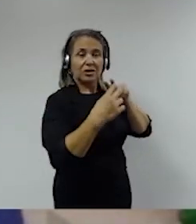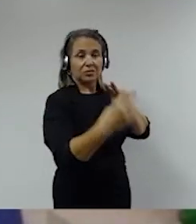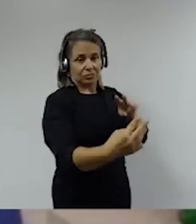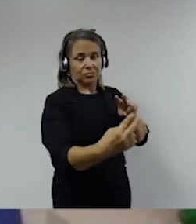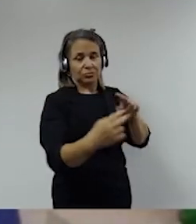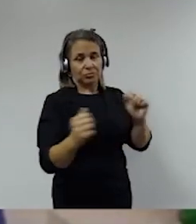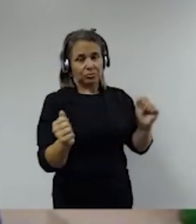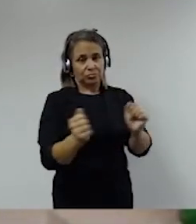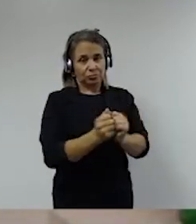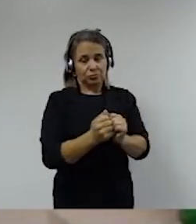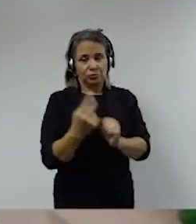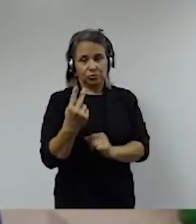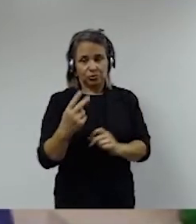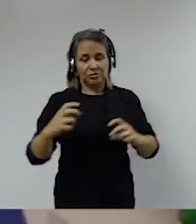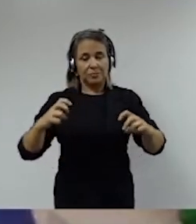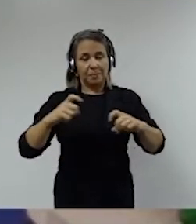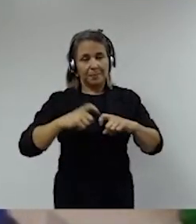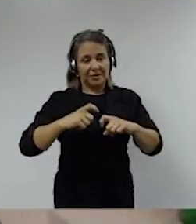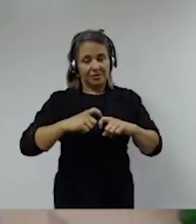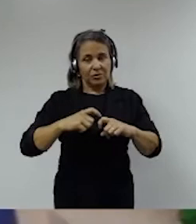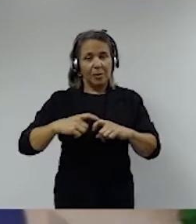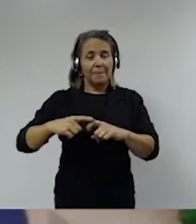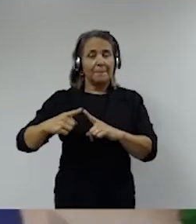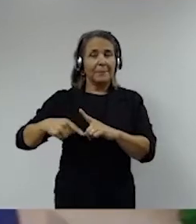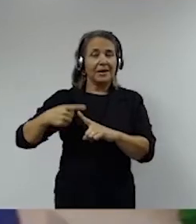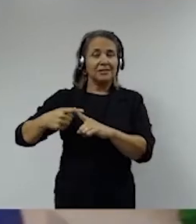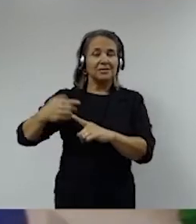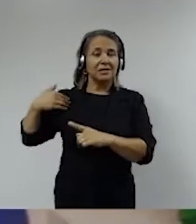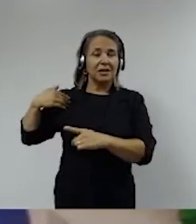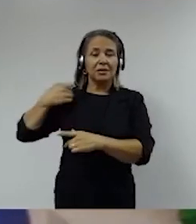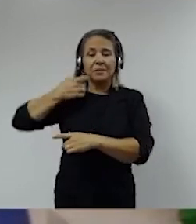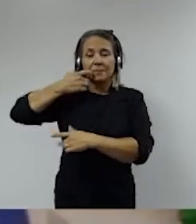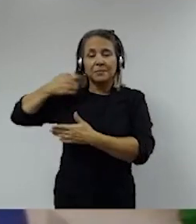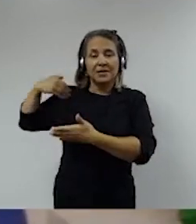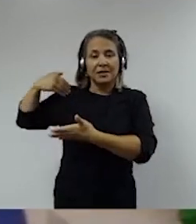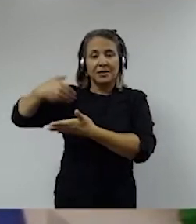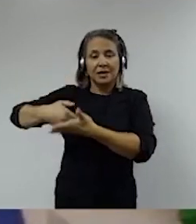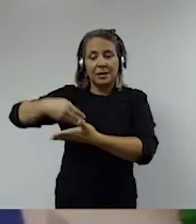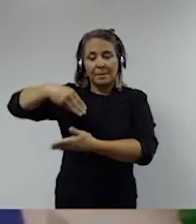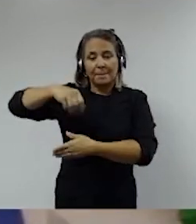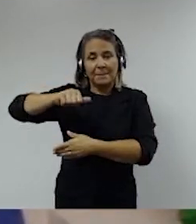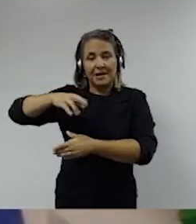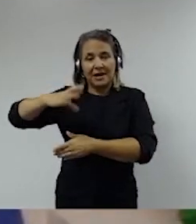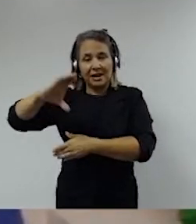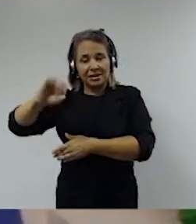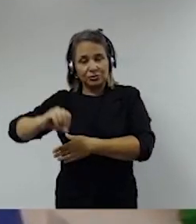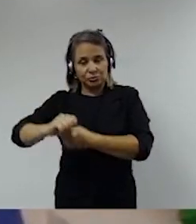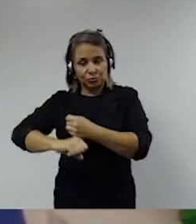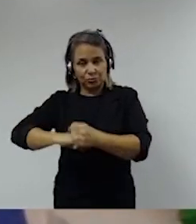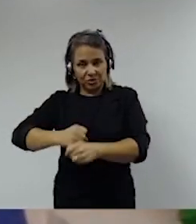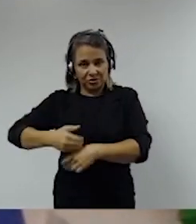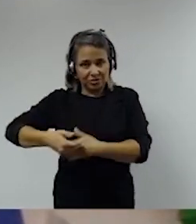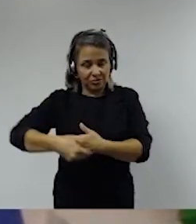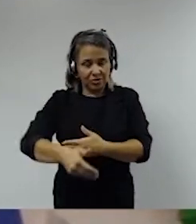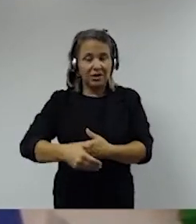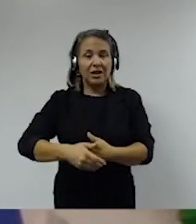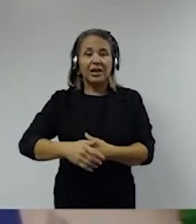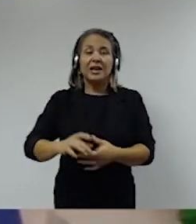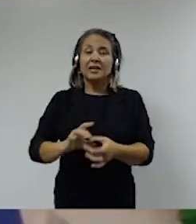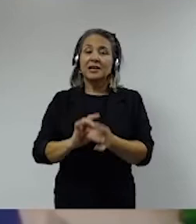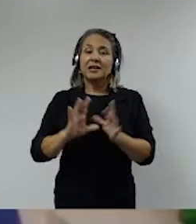mencionar. Recentemente, em março de 2020, quando a Organização Mundial de Saúde